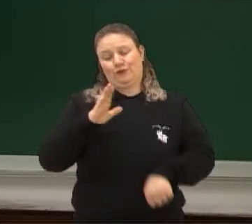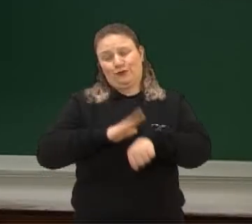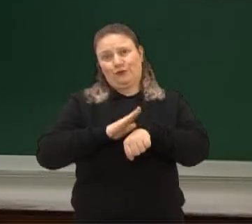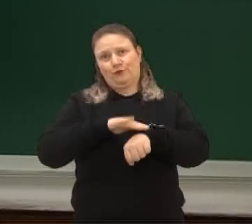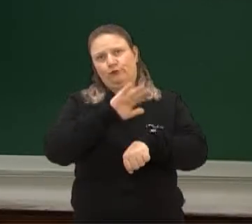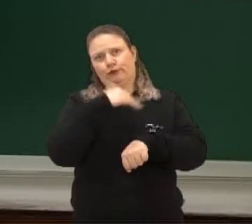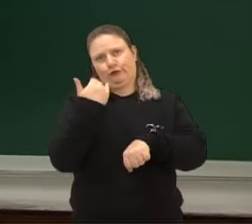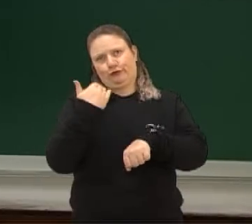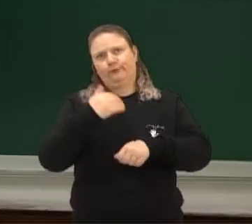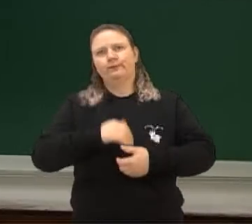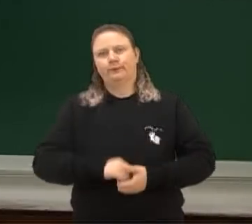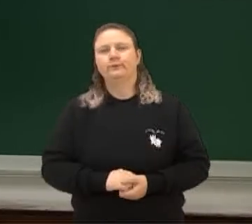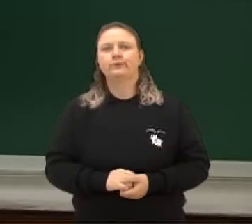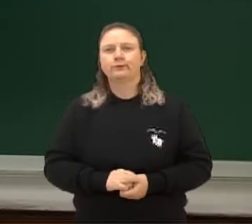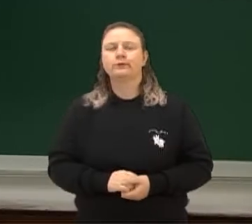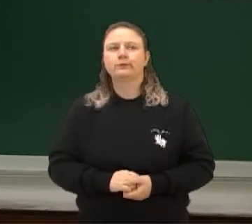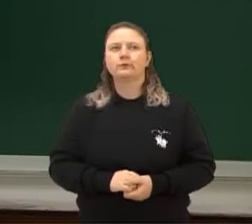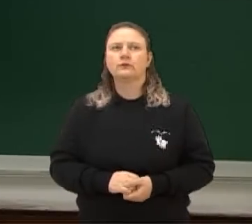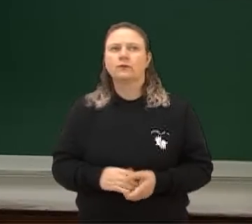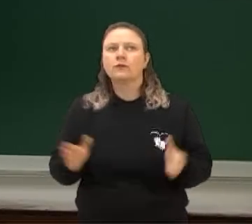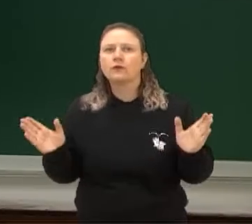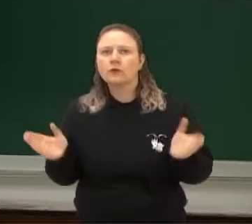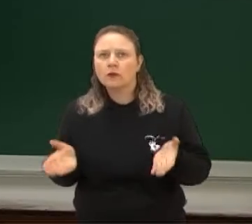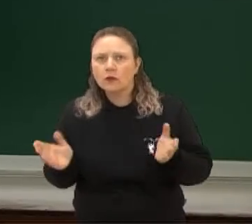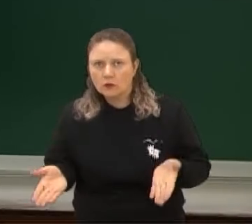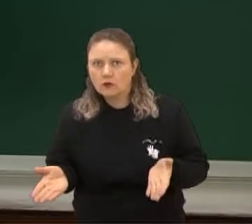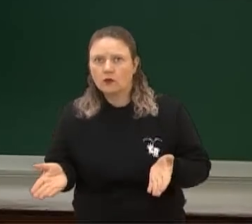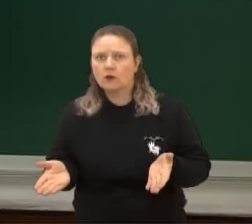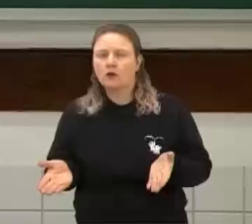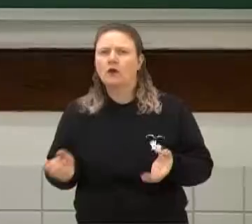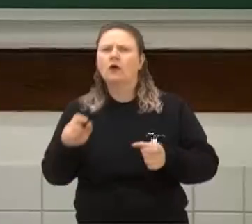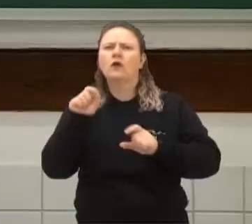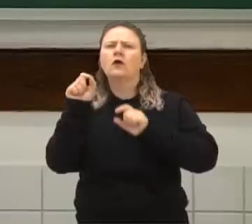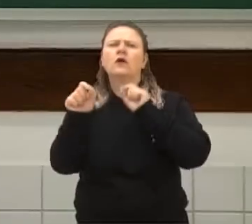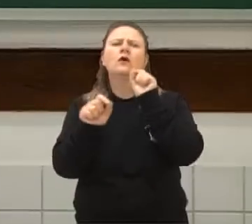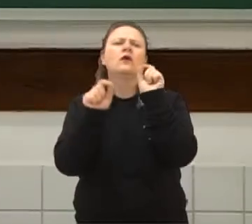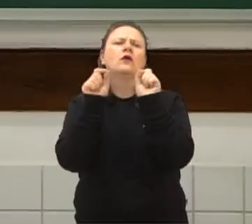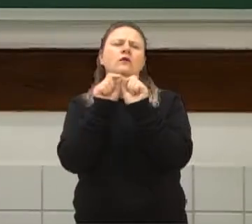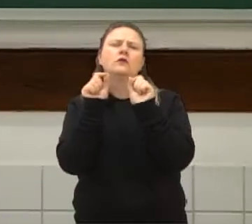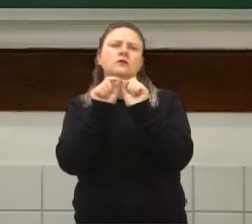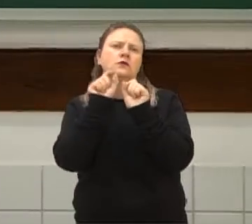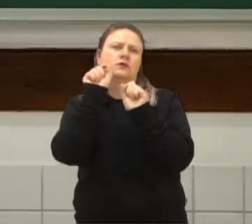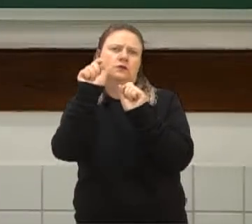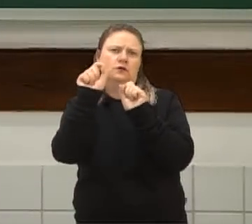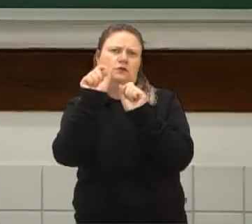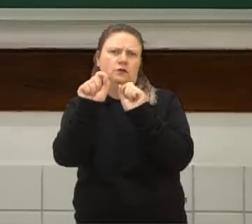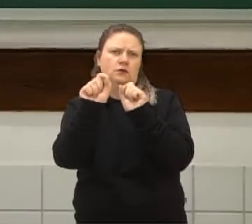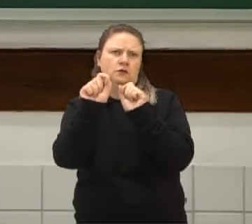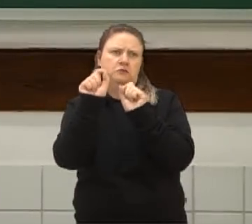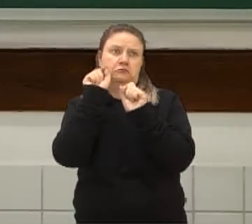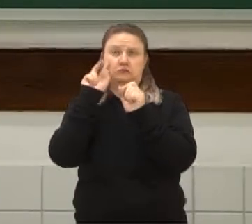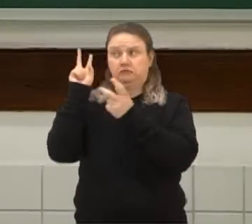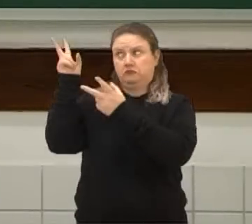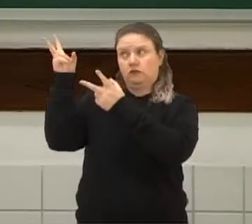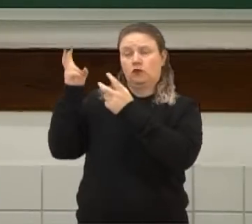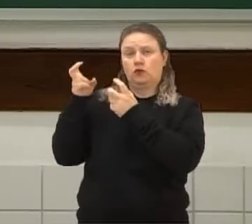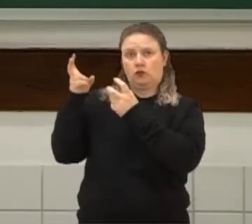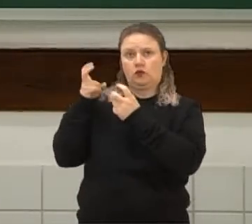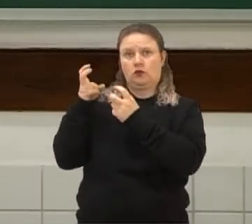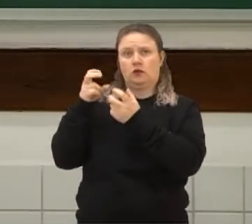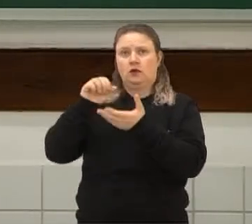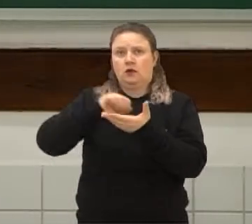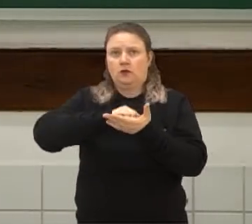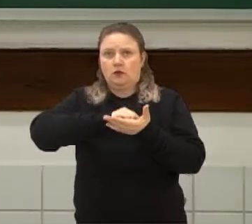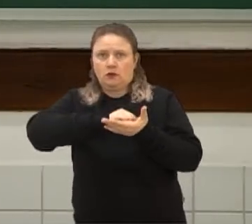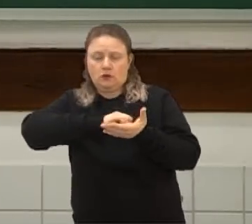morreu. Bom, agora nós vamos fazer uma Before Reading Activity. O que é isso, né, teachers? É aquela